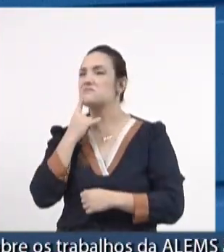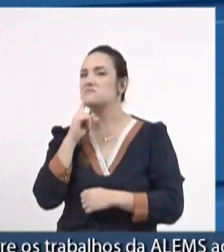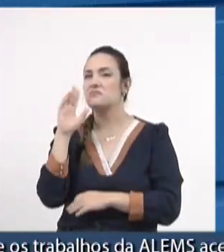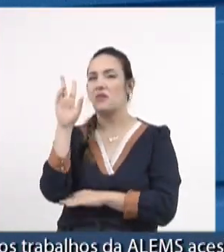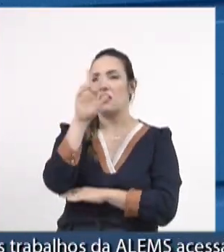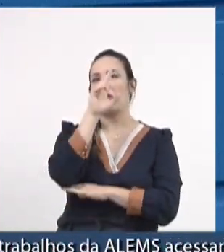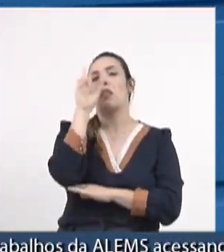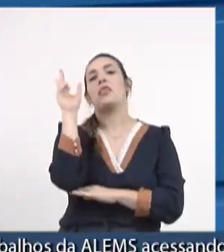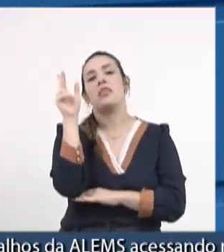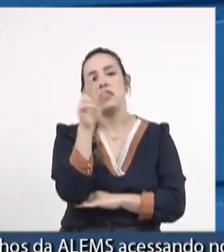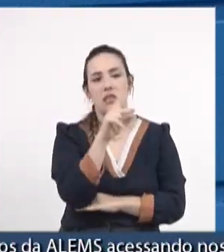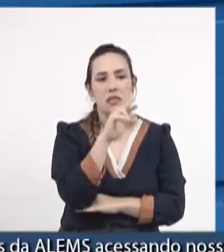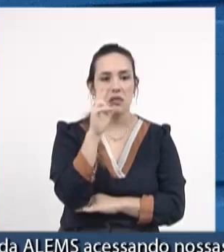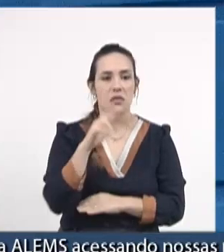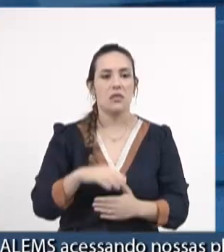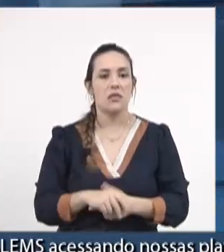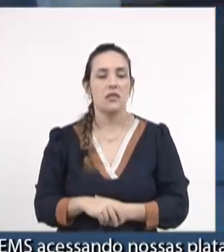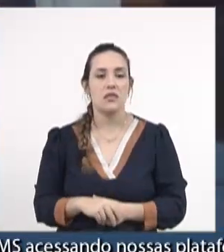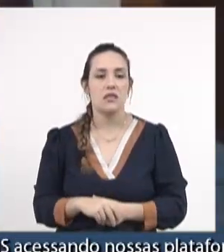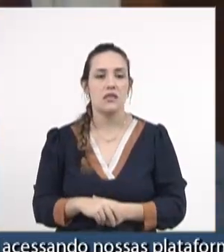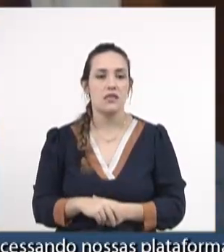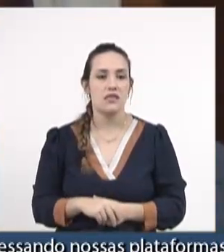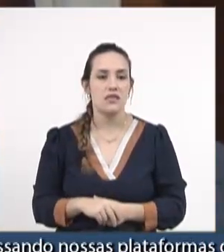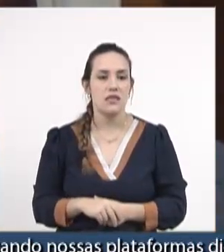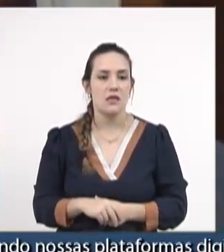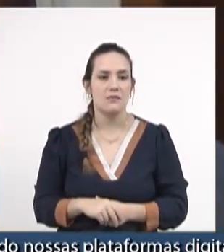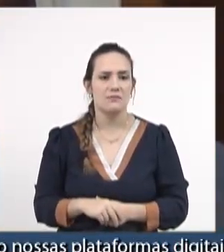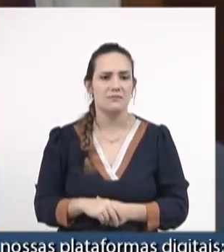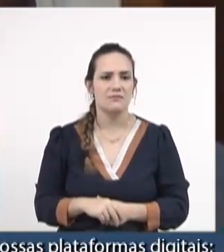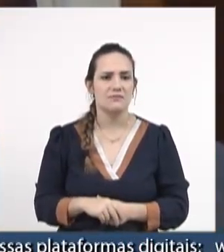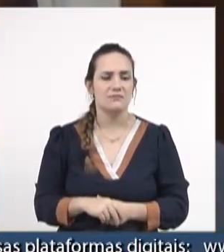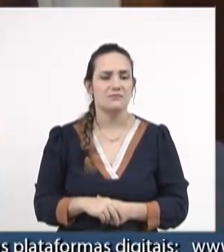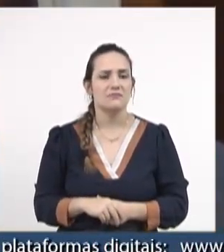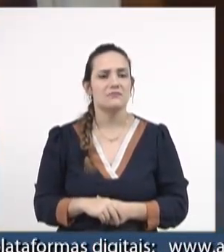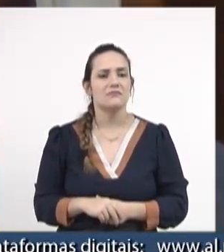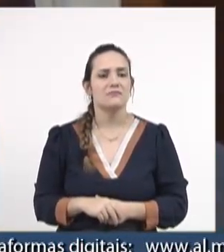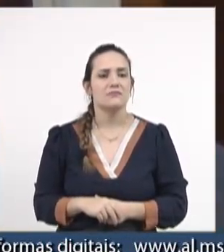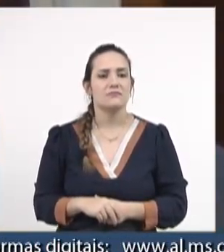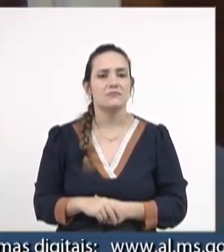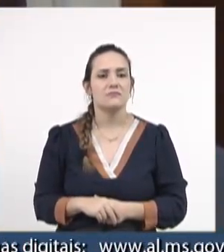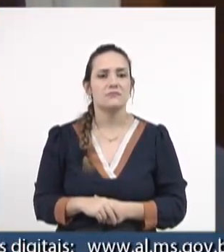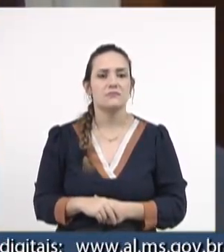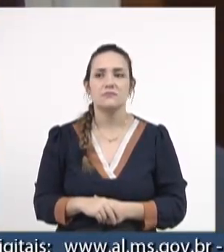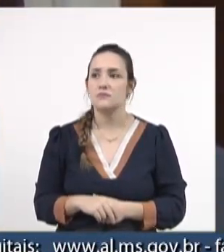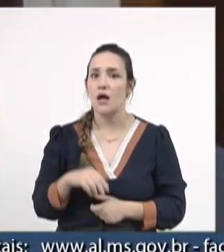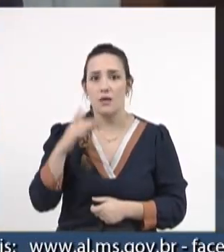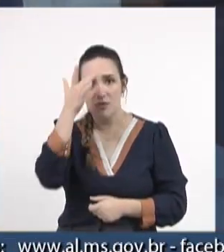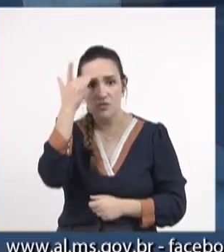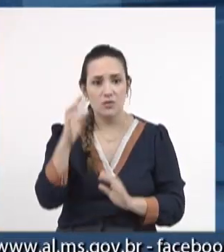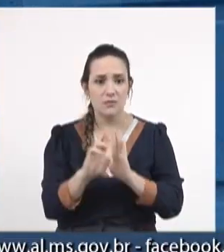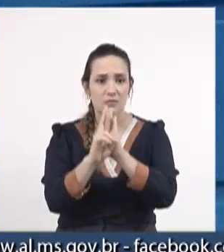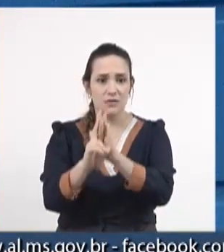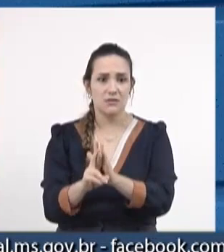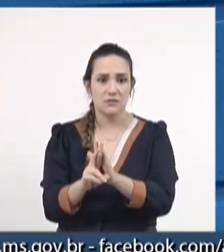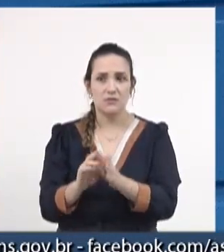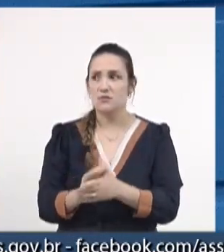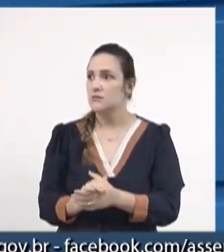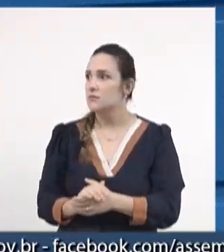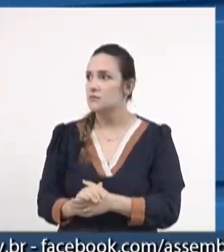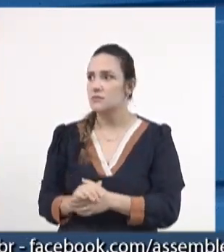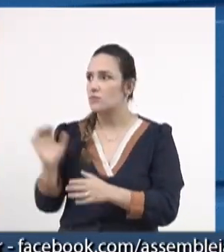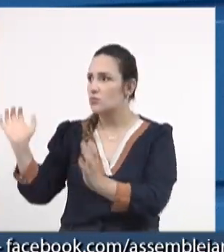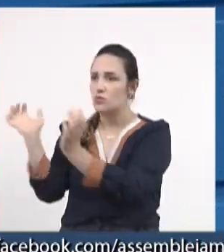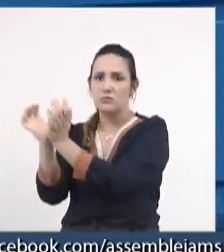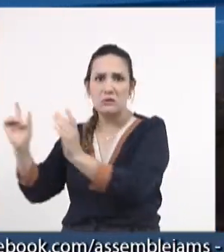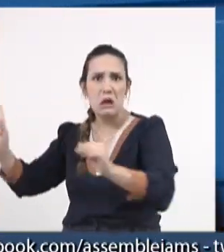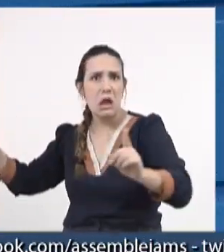alcoolizado, e acharam que aquele indígena estava fugindo de alguma coisa, e vieram para cima daquele